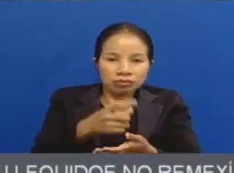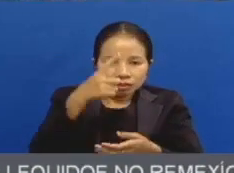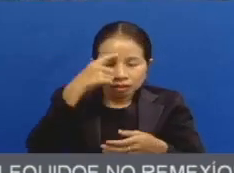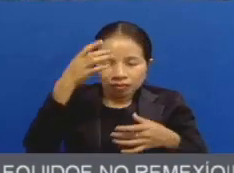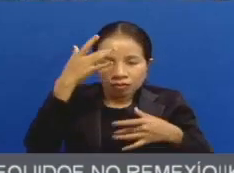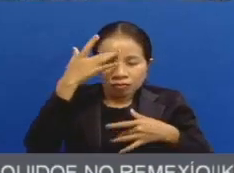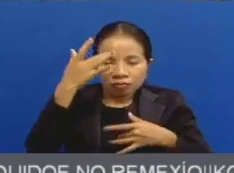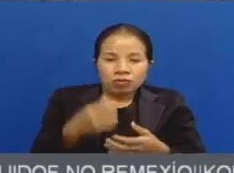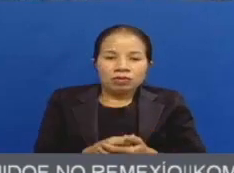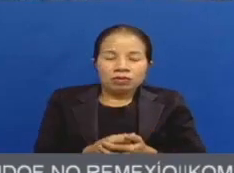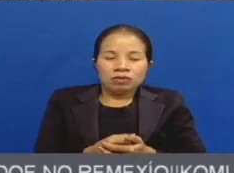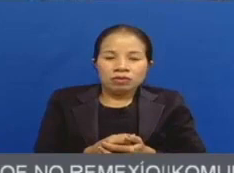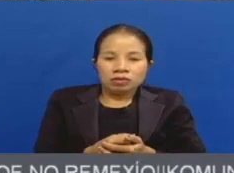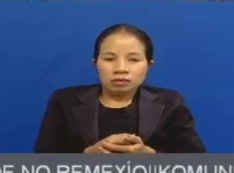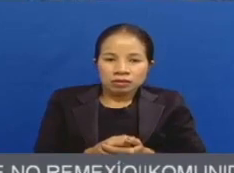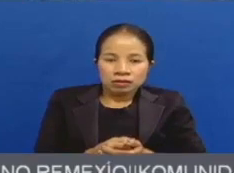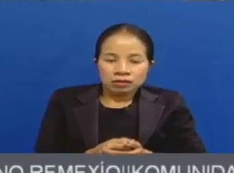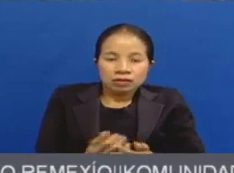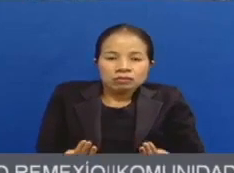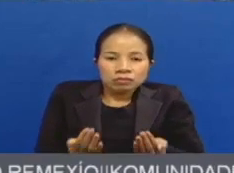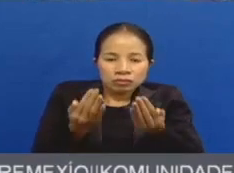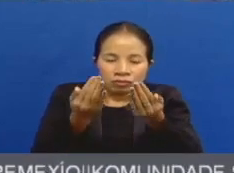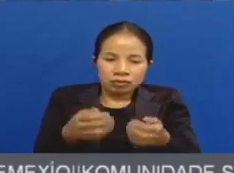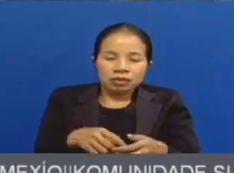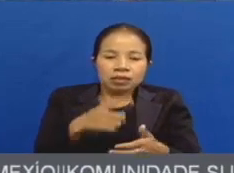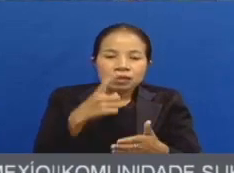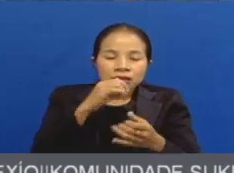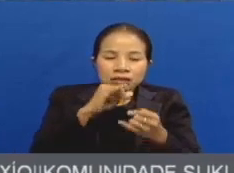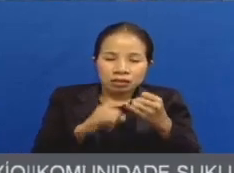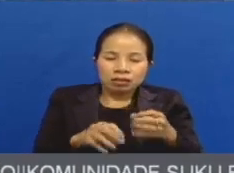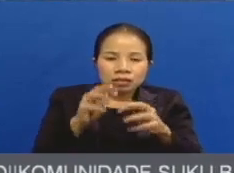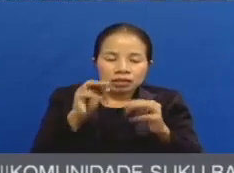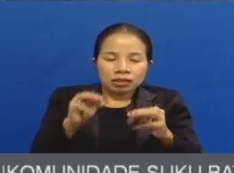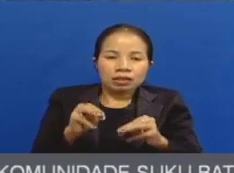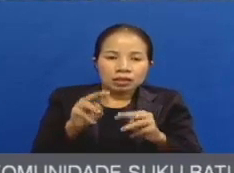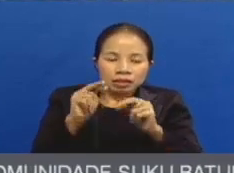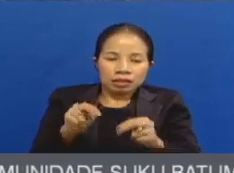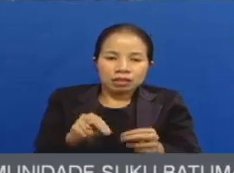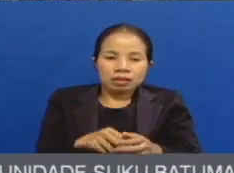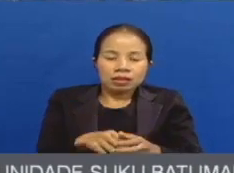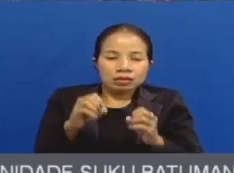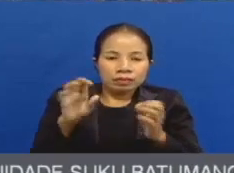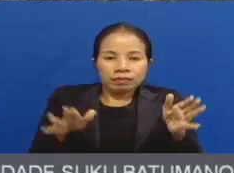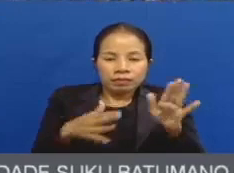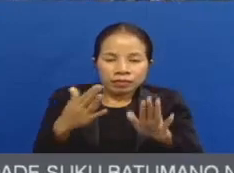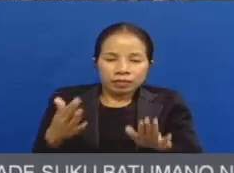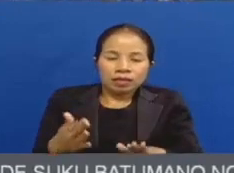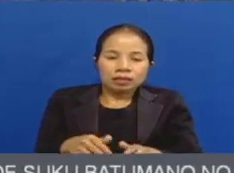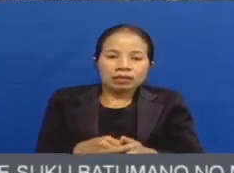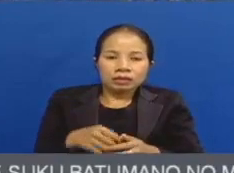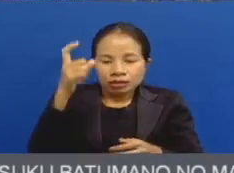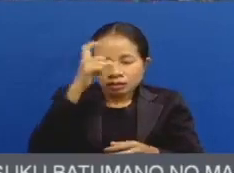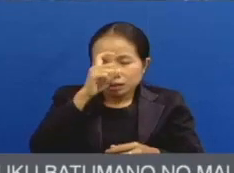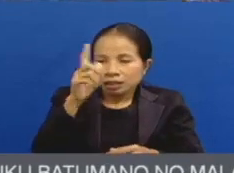se refere to ona e estado termina. Nune e cosmai dona Isabel tem que russic na jornada moris e remando ne hoida de